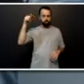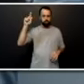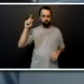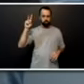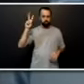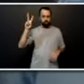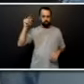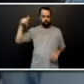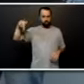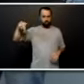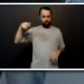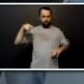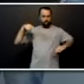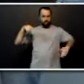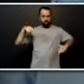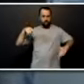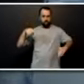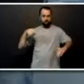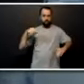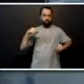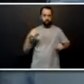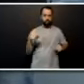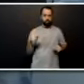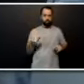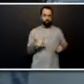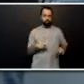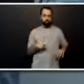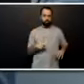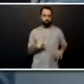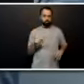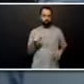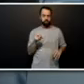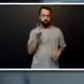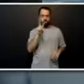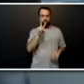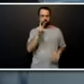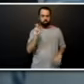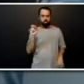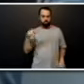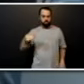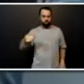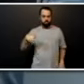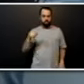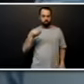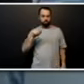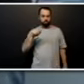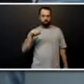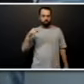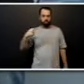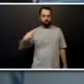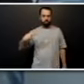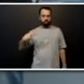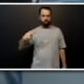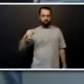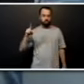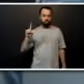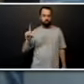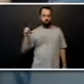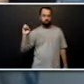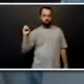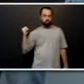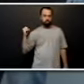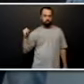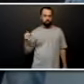27, menos mínima, 18 graus. A